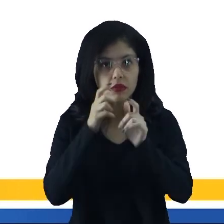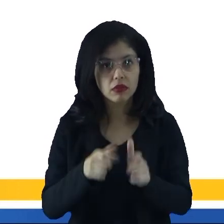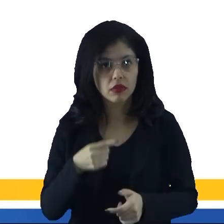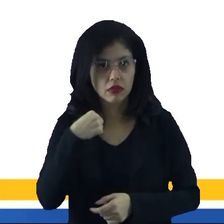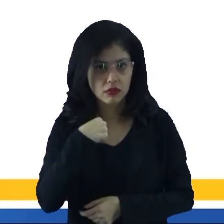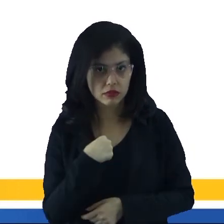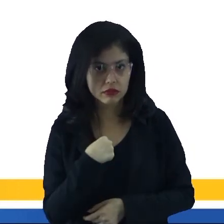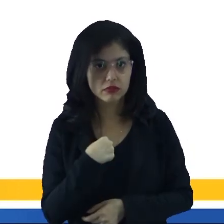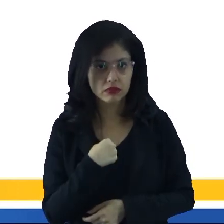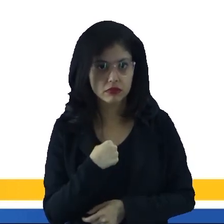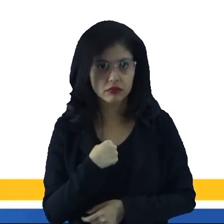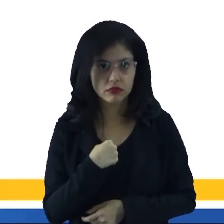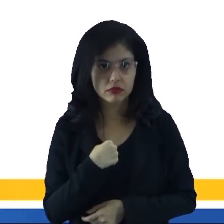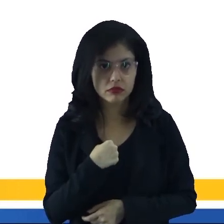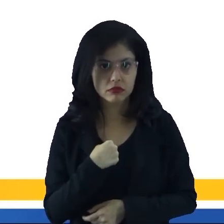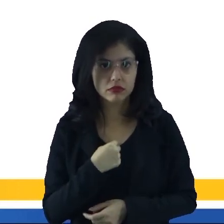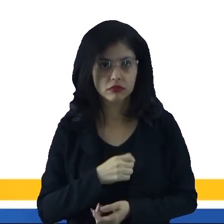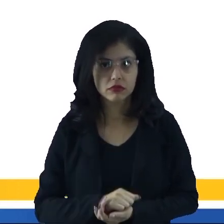eu, né? Vamos lá.